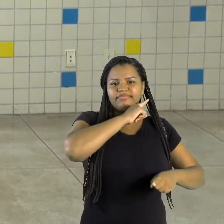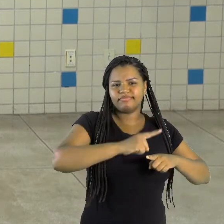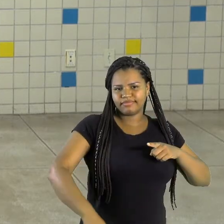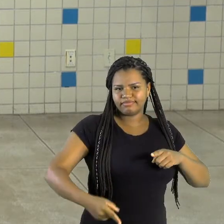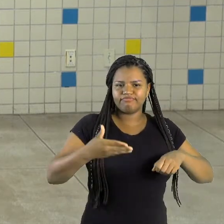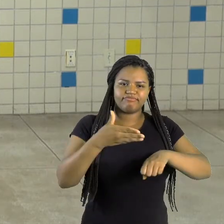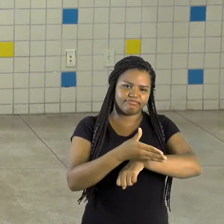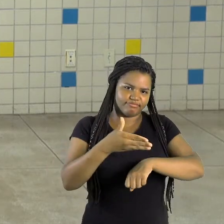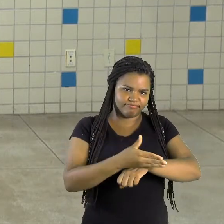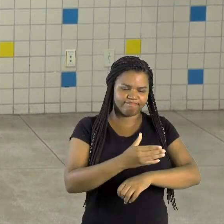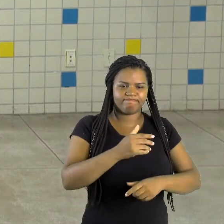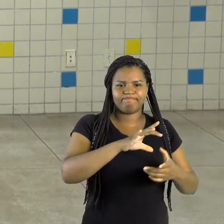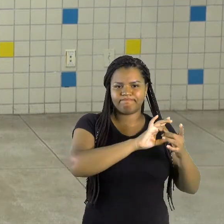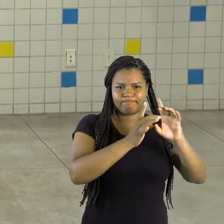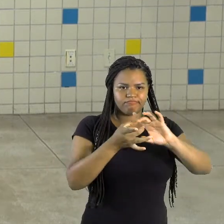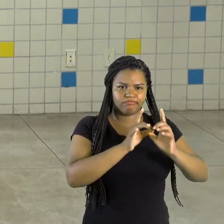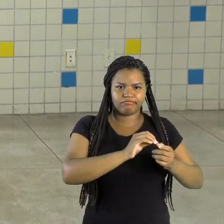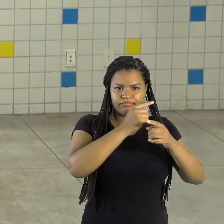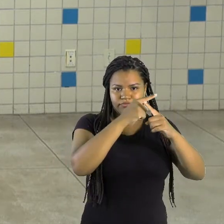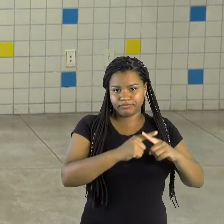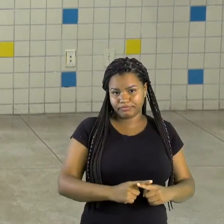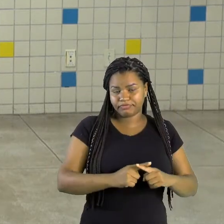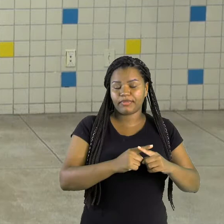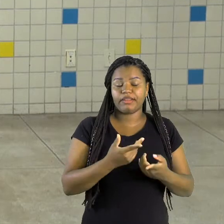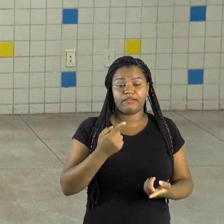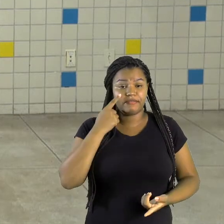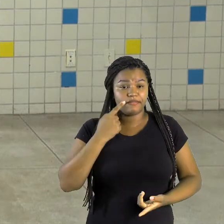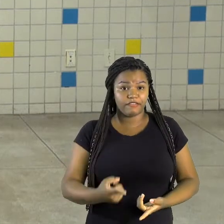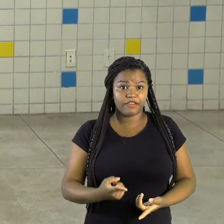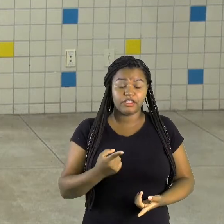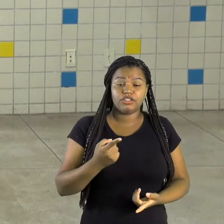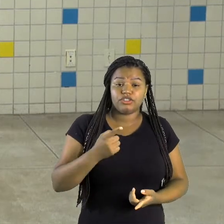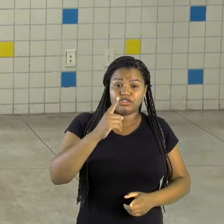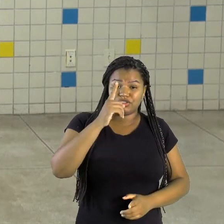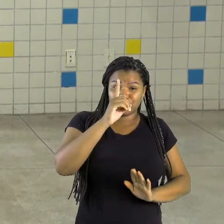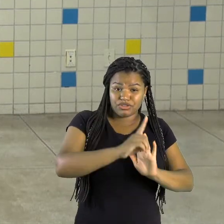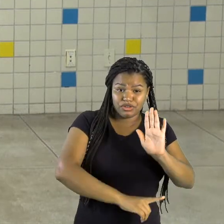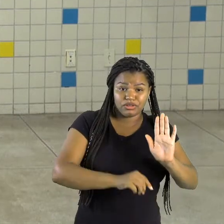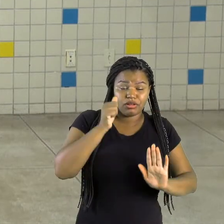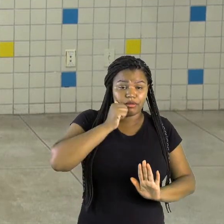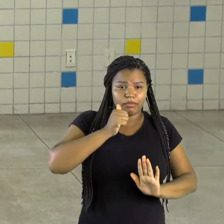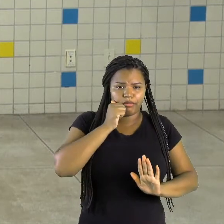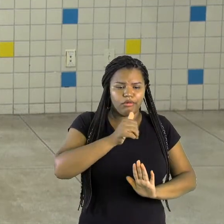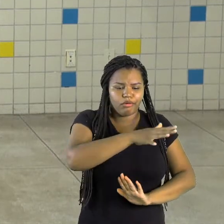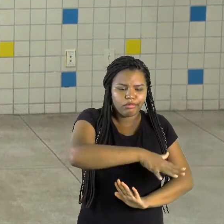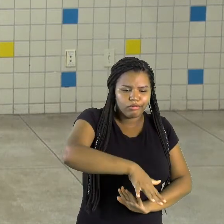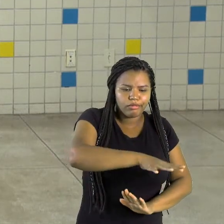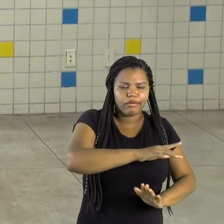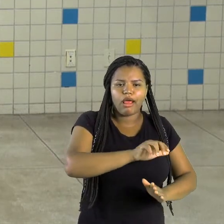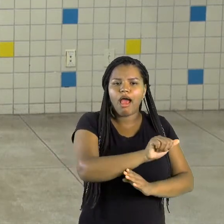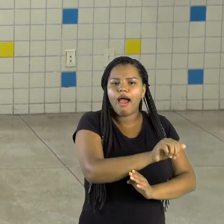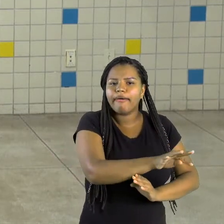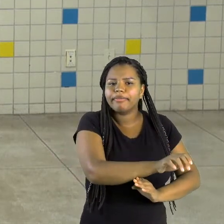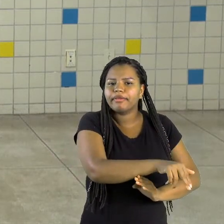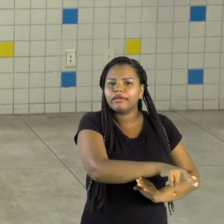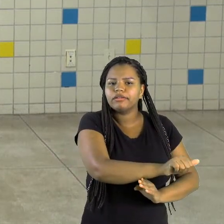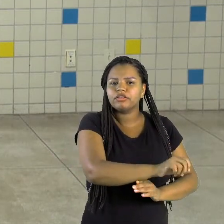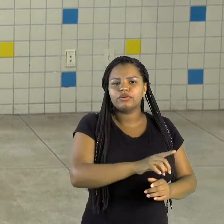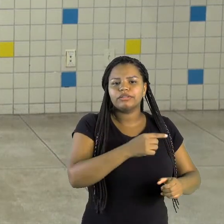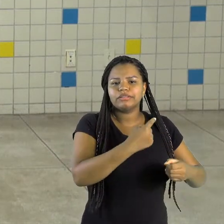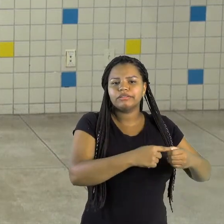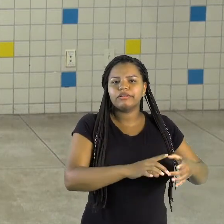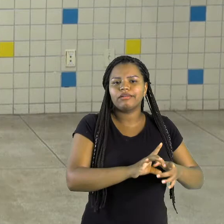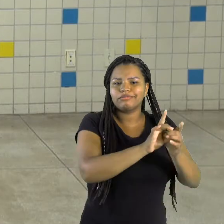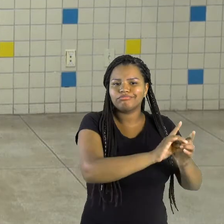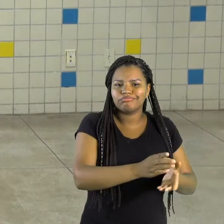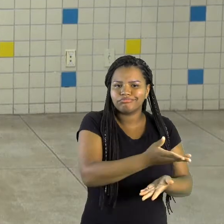Olímpicos. Vejamos que os direitos das mulheres, mesmo sendo Atenas uma cidade democrática, não era